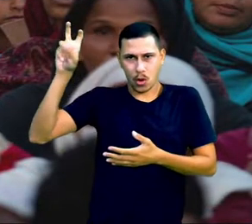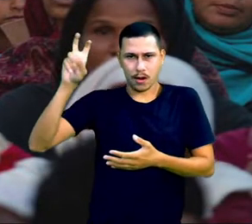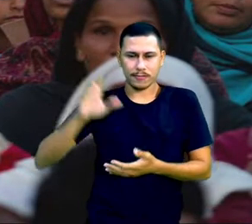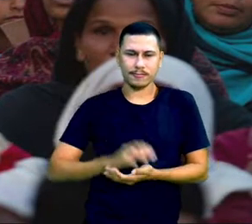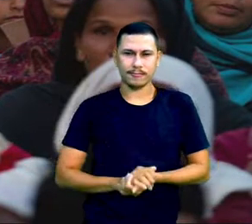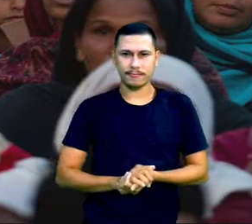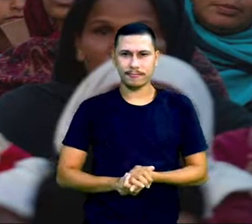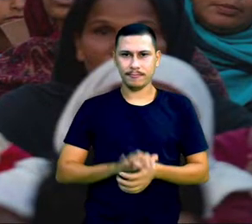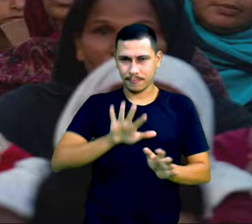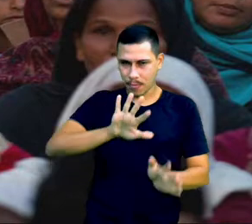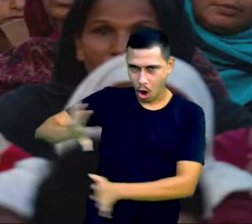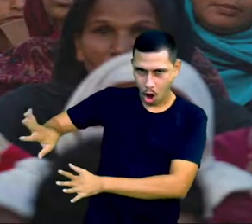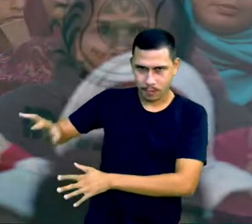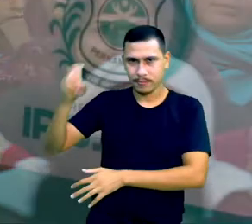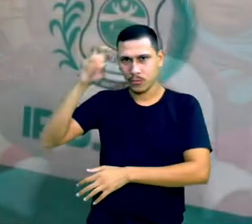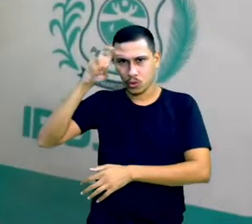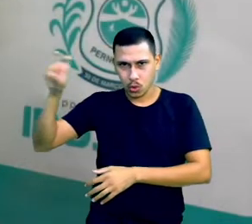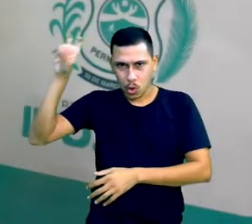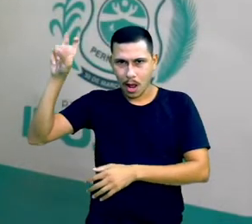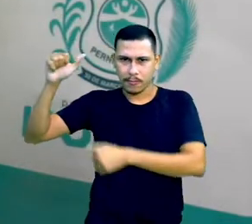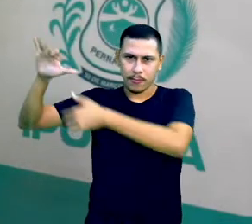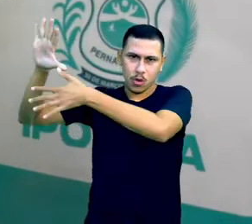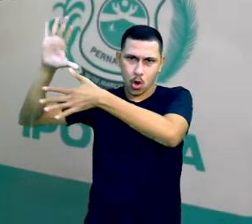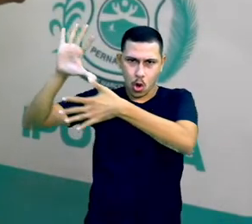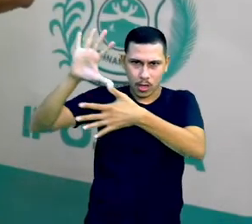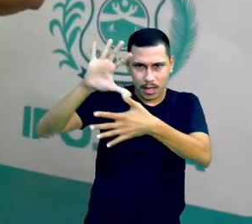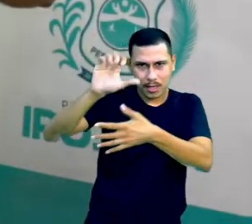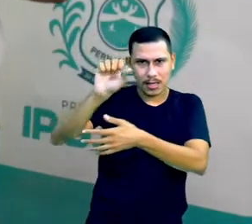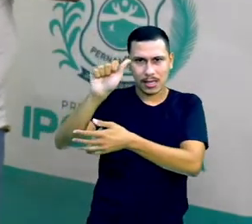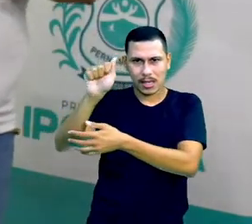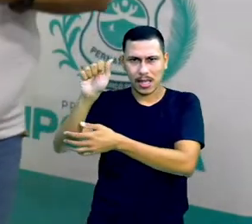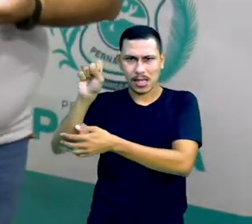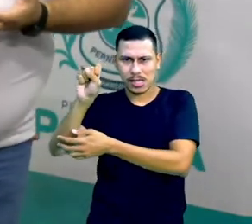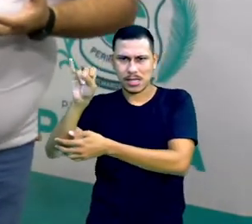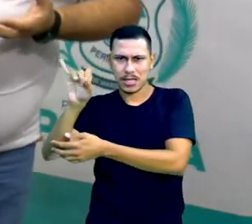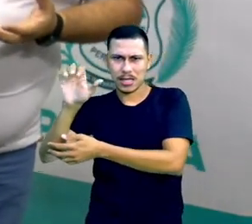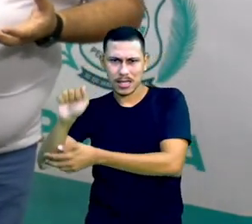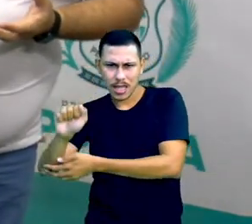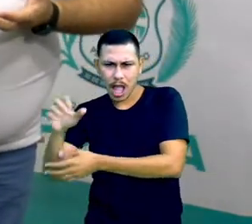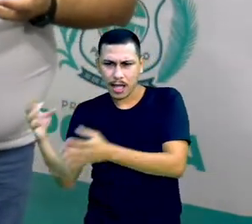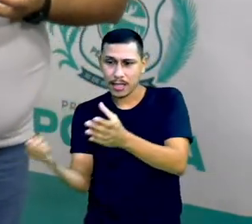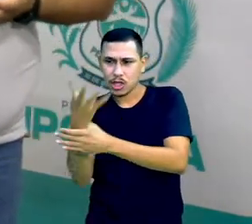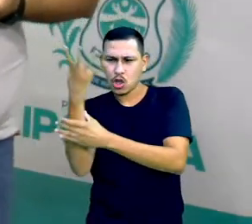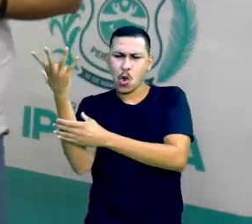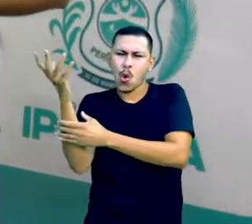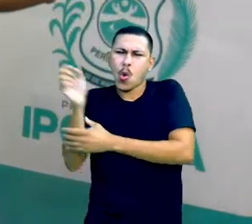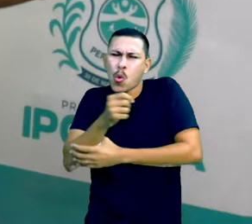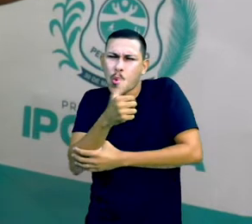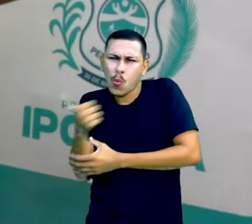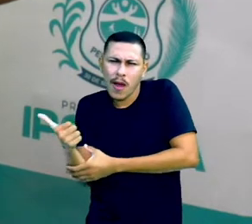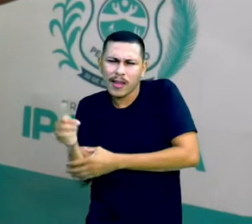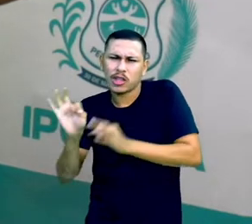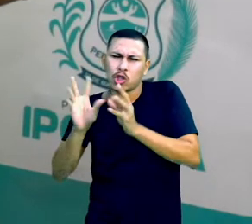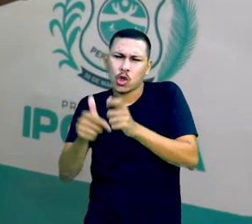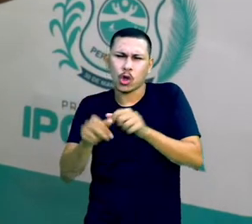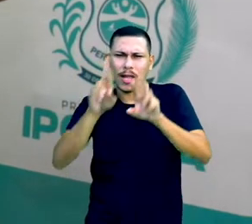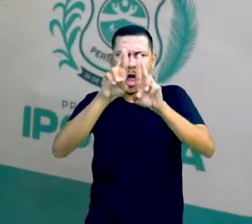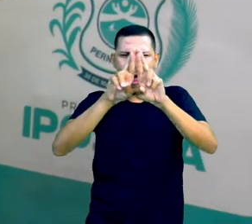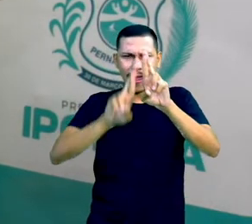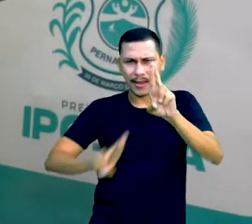No continente asiático é onde surgiram praticamente todas as religiões que a gente tem no